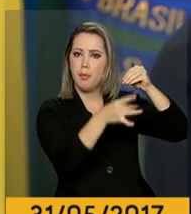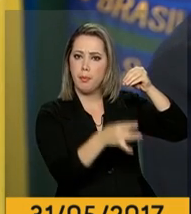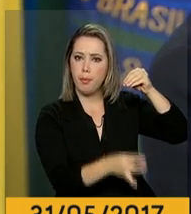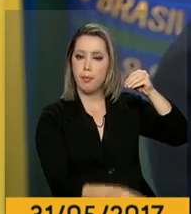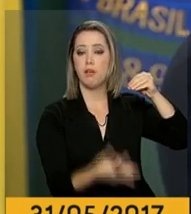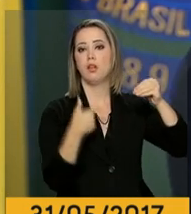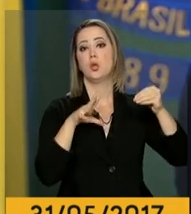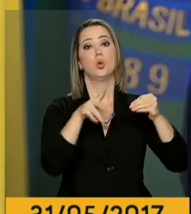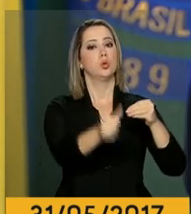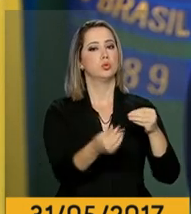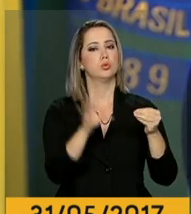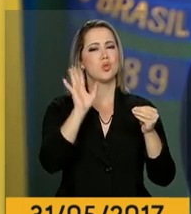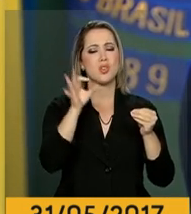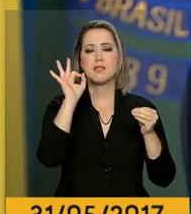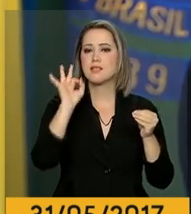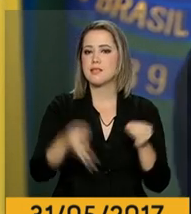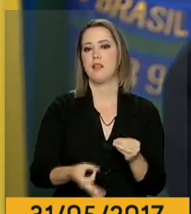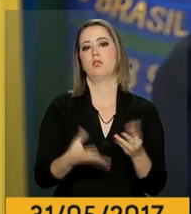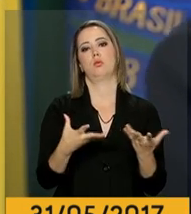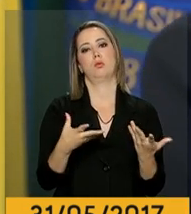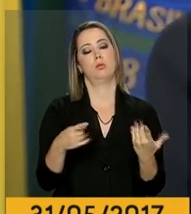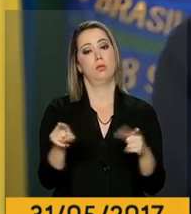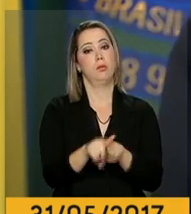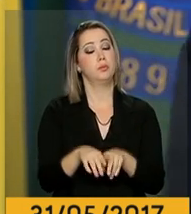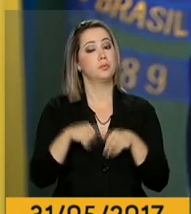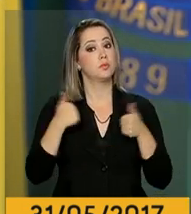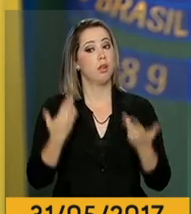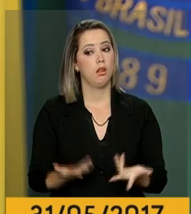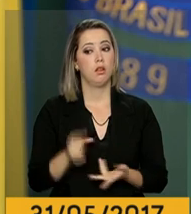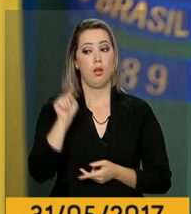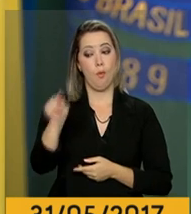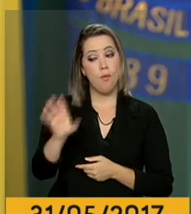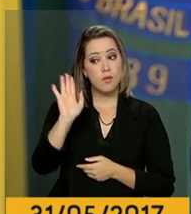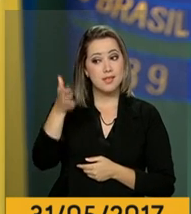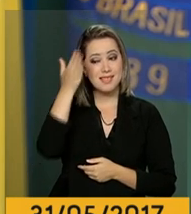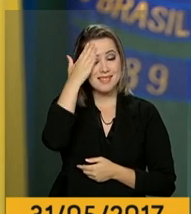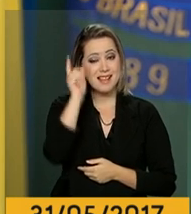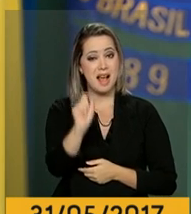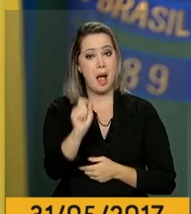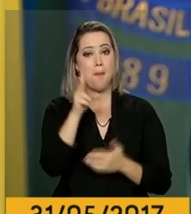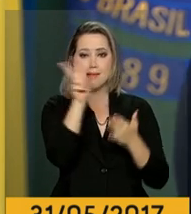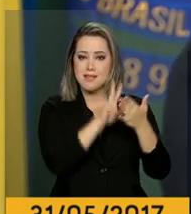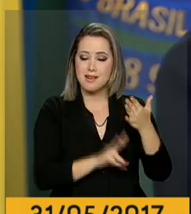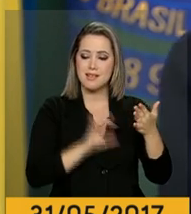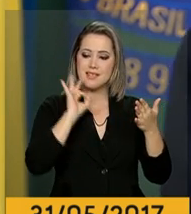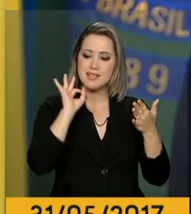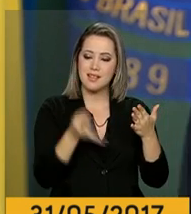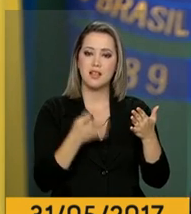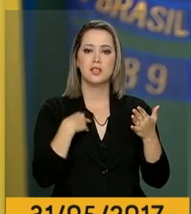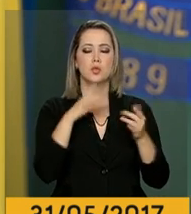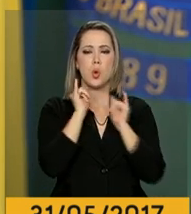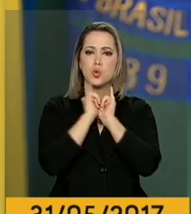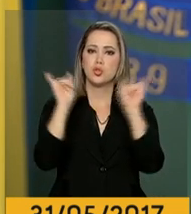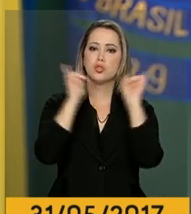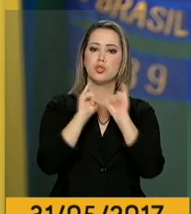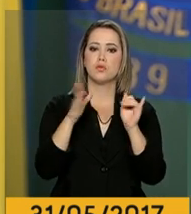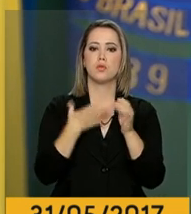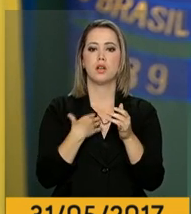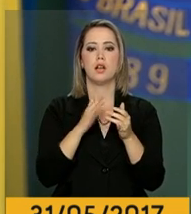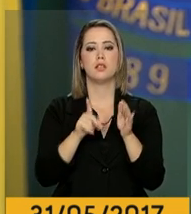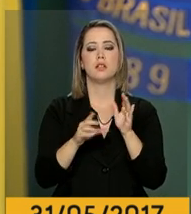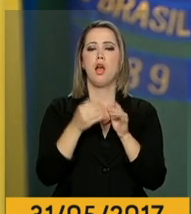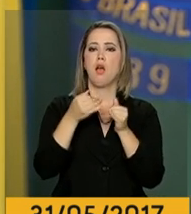estabelecido, consolidado, formatado, não é? Então, você vai fazer exatamente isso. Você vai divulgar o princípio